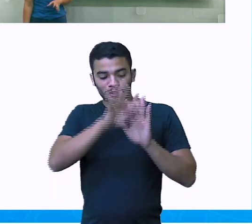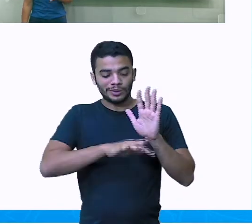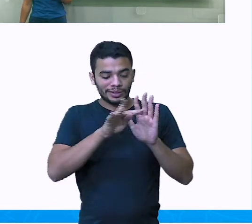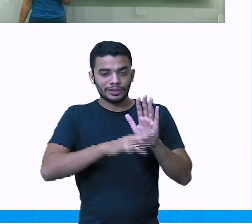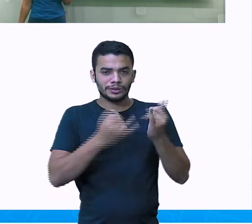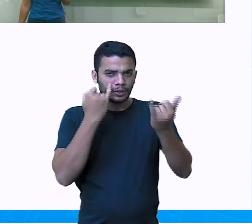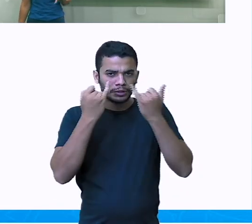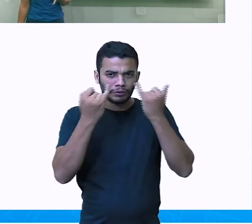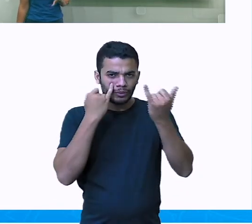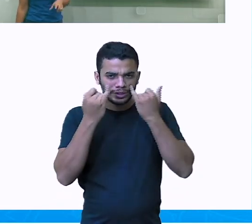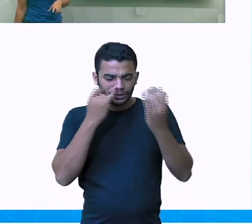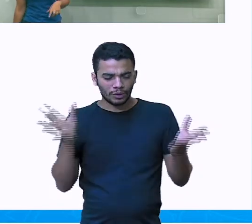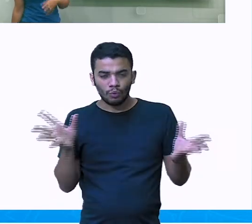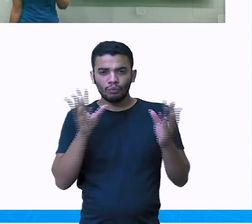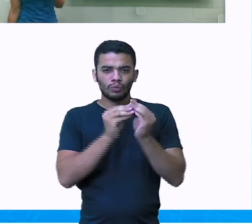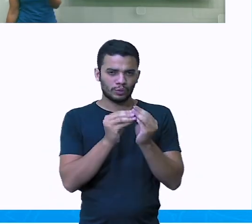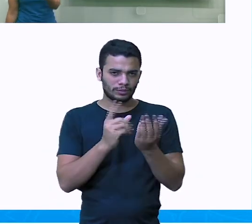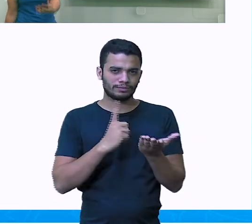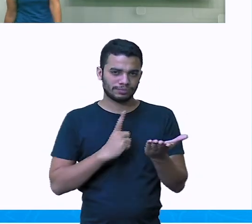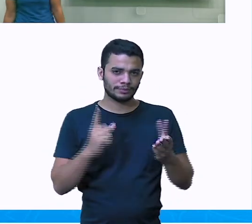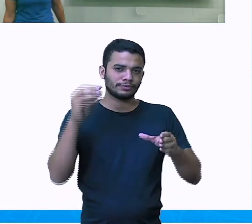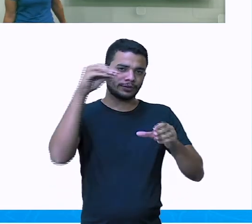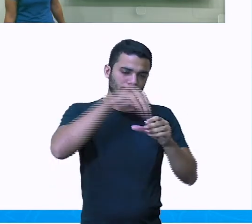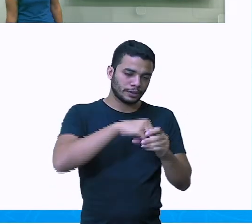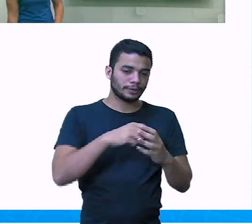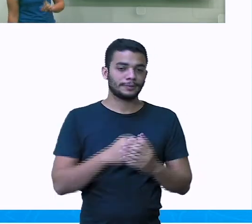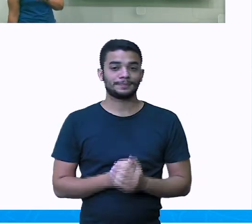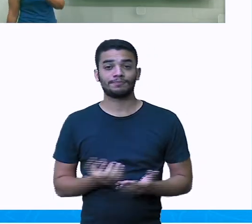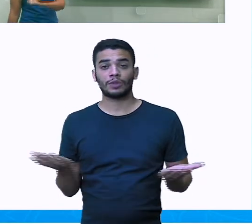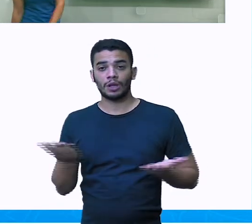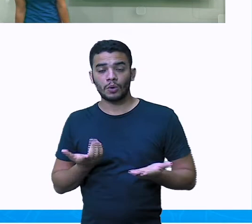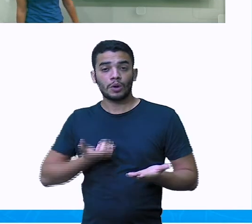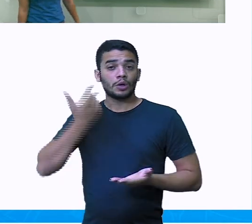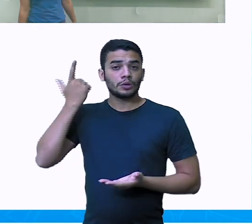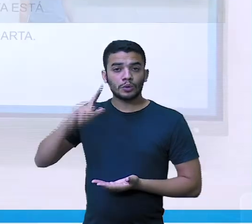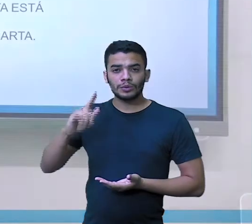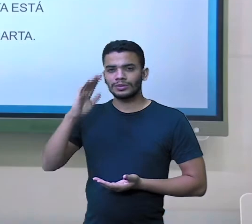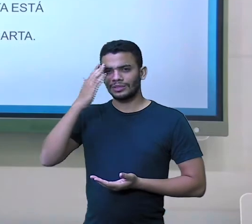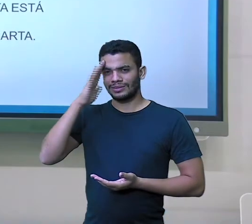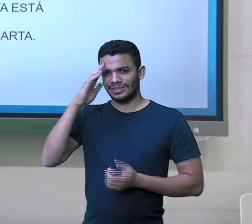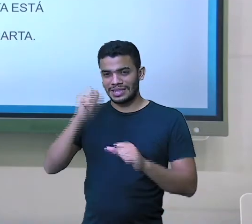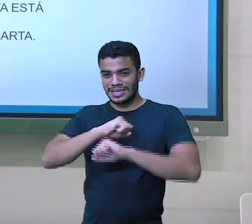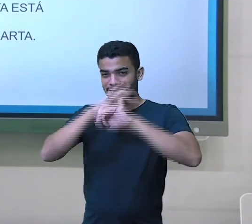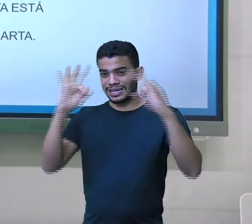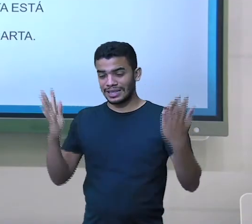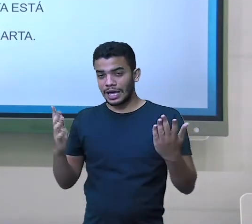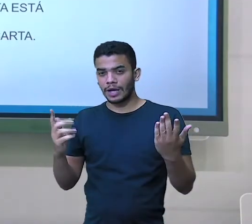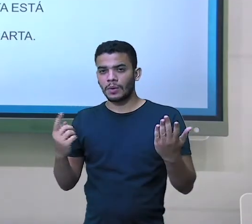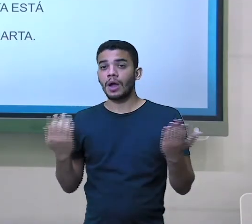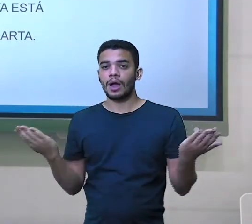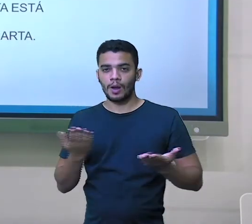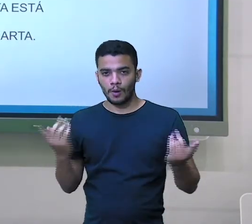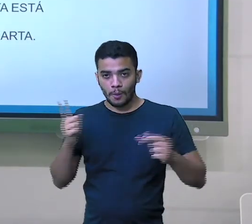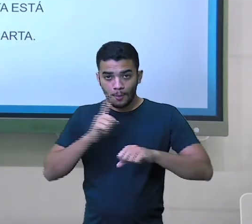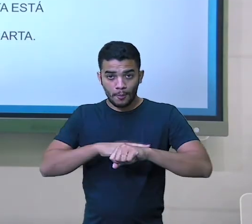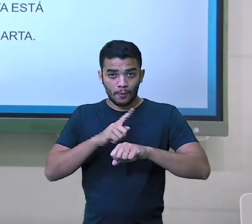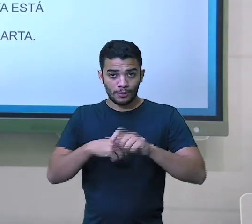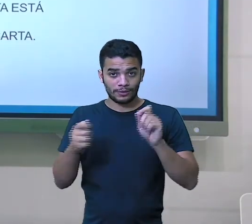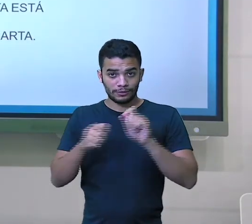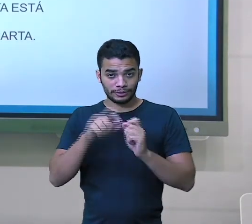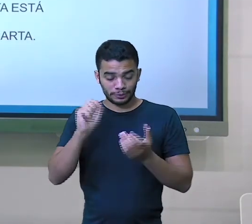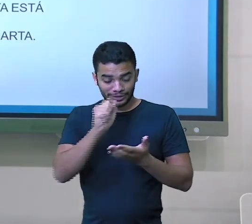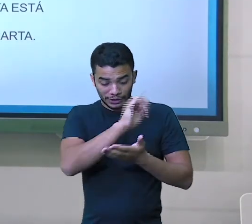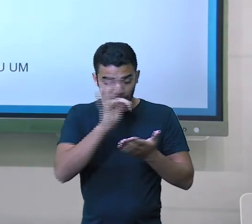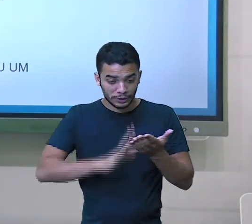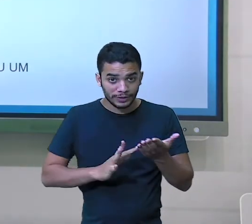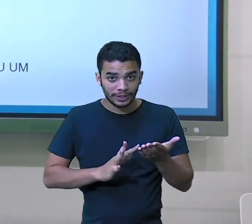carta. Agora que já vimos e já relembramos, vamos juntos fazer a nossa atividade de fixação? Vamos lá? Vamos